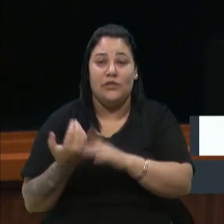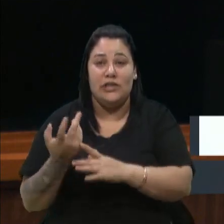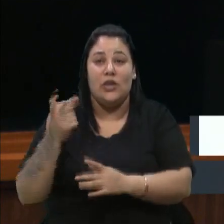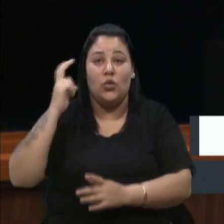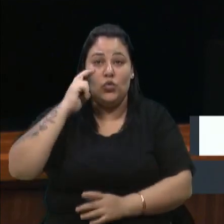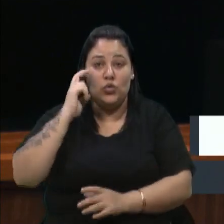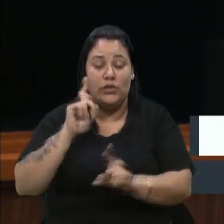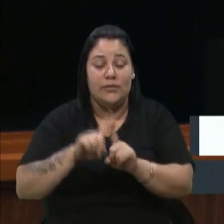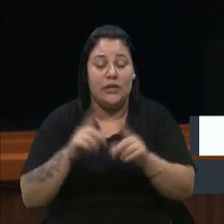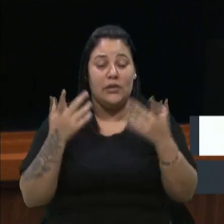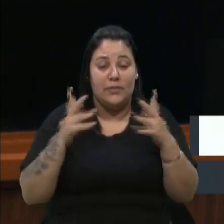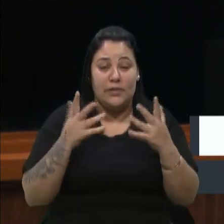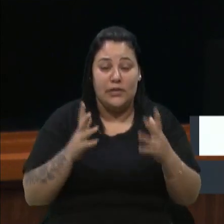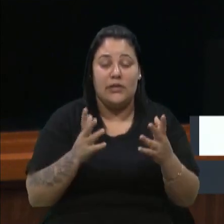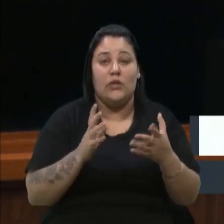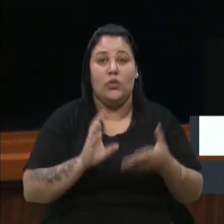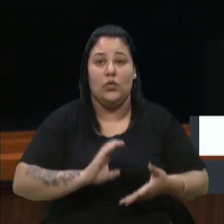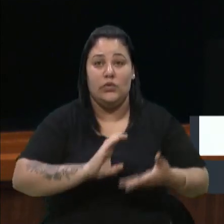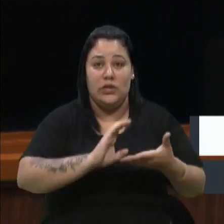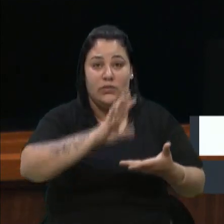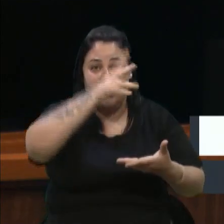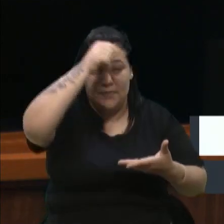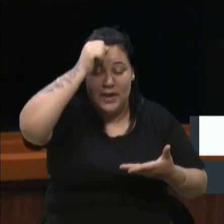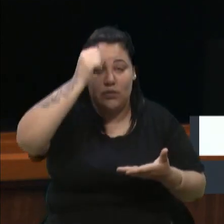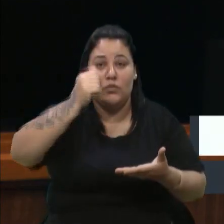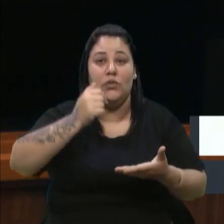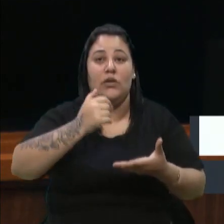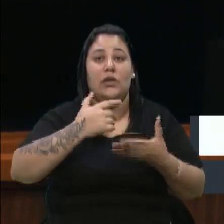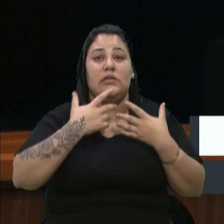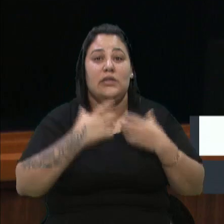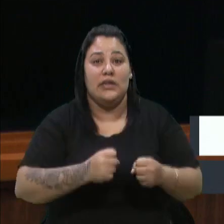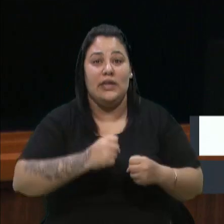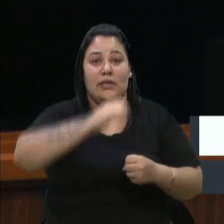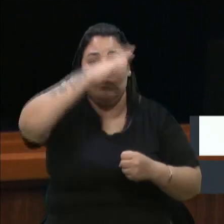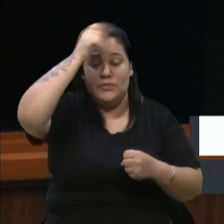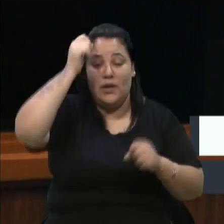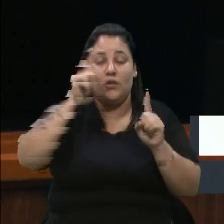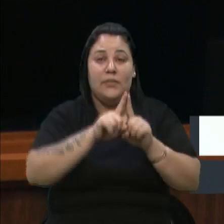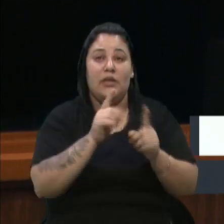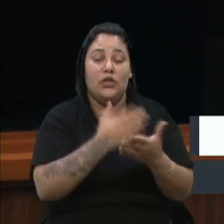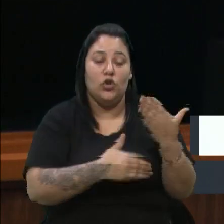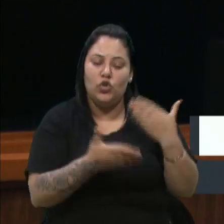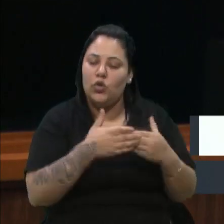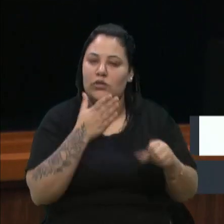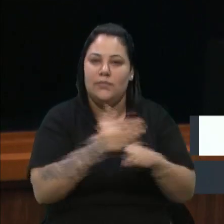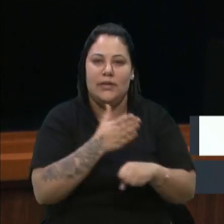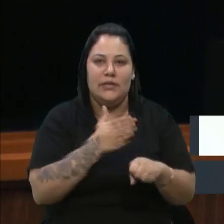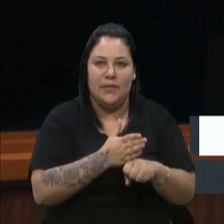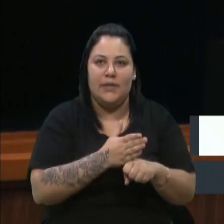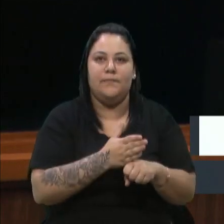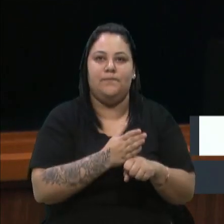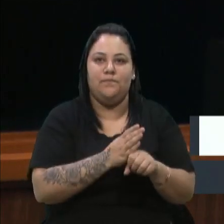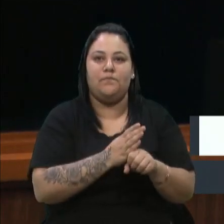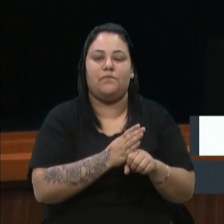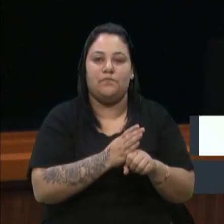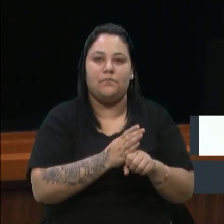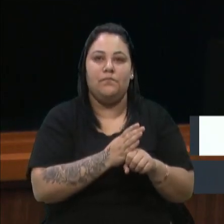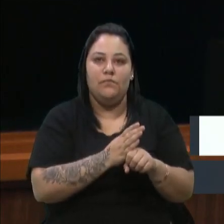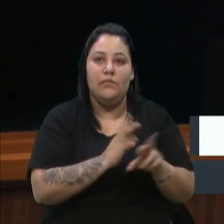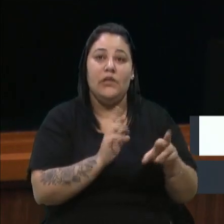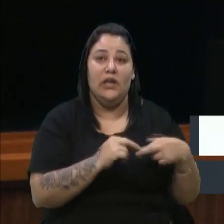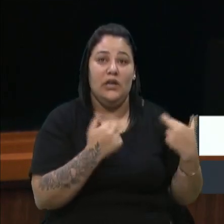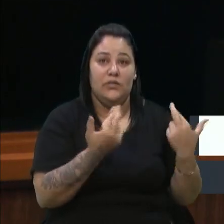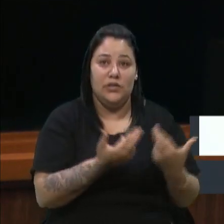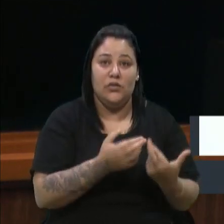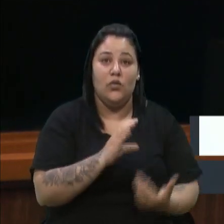Municipal, a Secretaria Municipal e todos aqueles que participaram desta conferência, que foi a 9ª conferência.